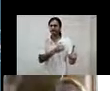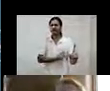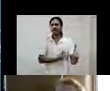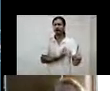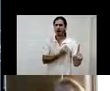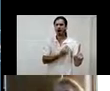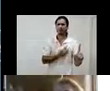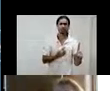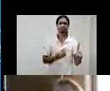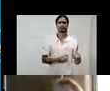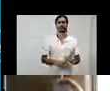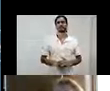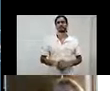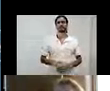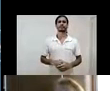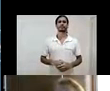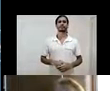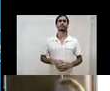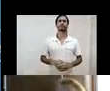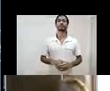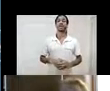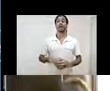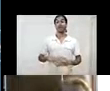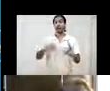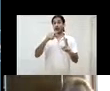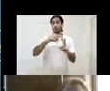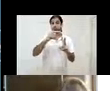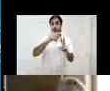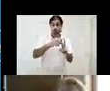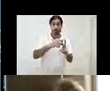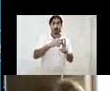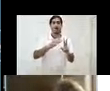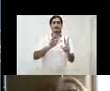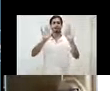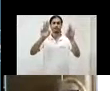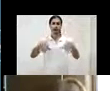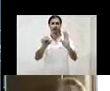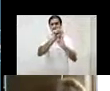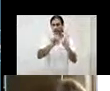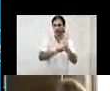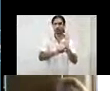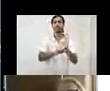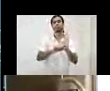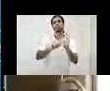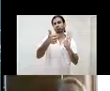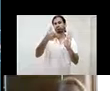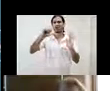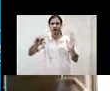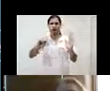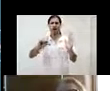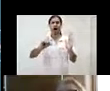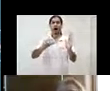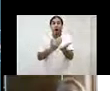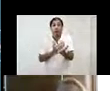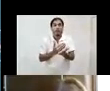esses dois autores no final do século XIX ou no início do século XX não começassem a pensar, a